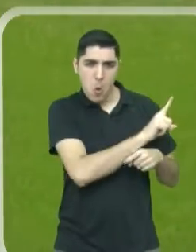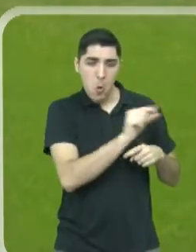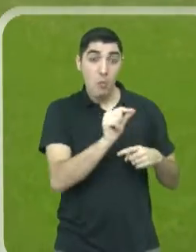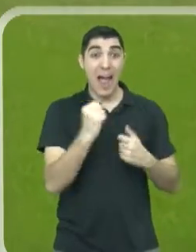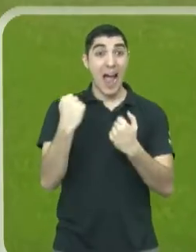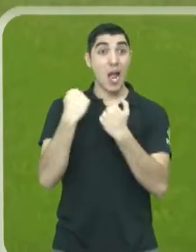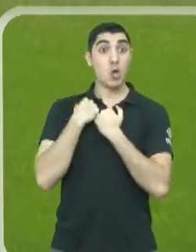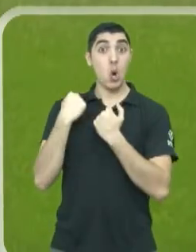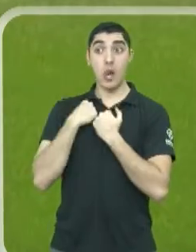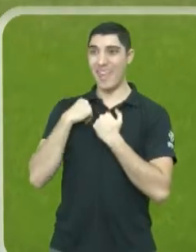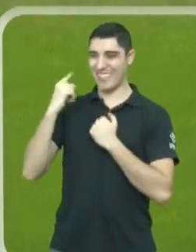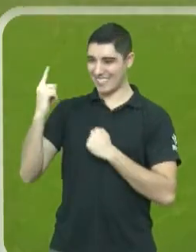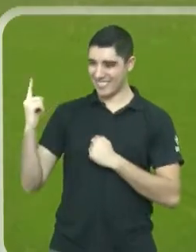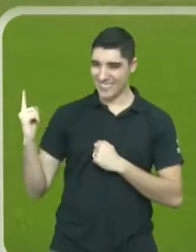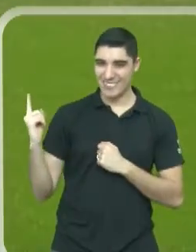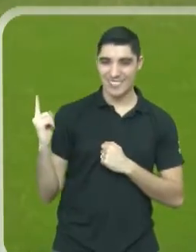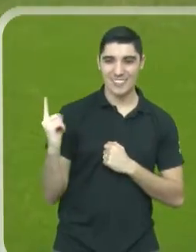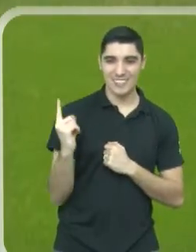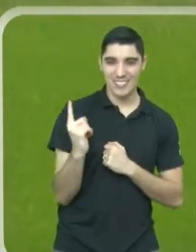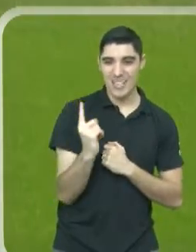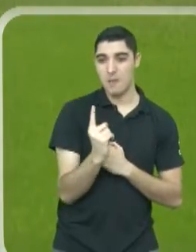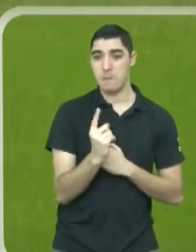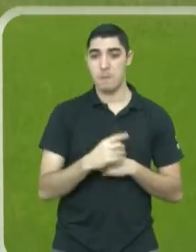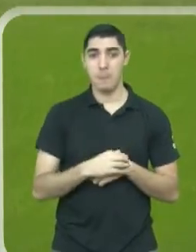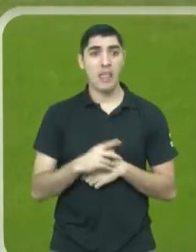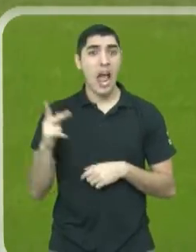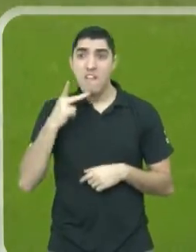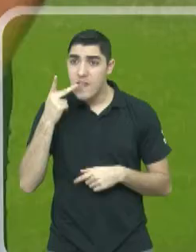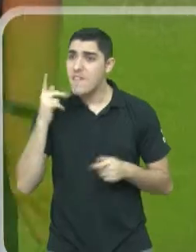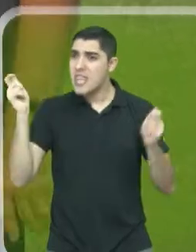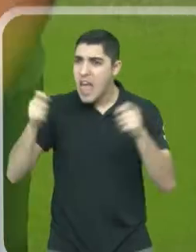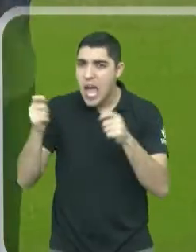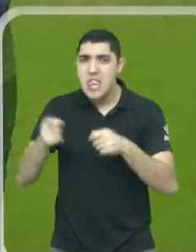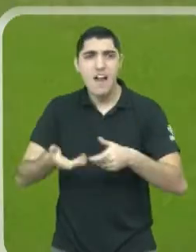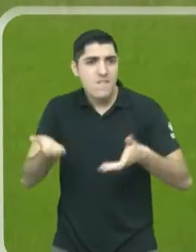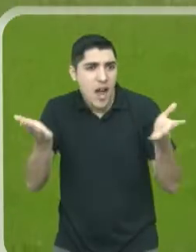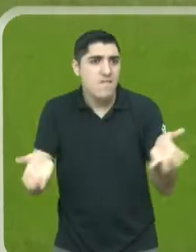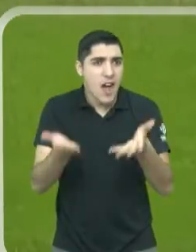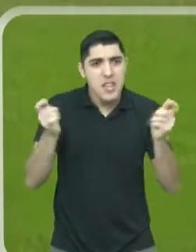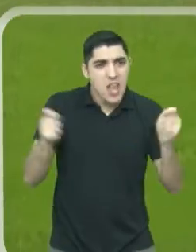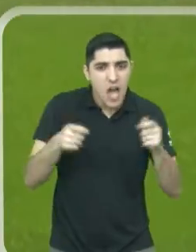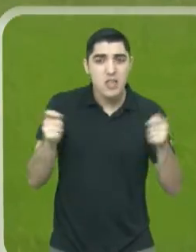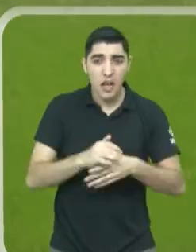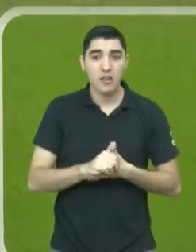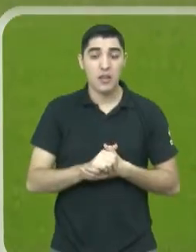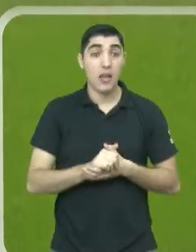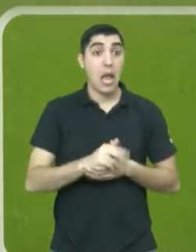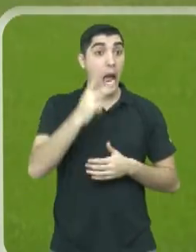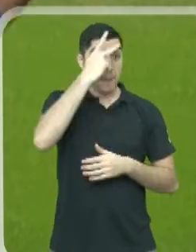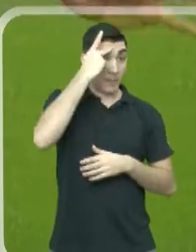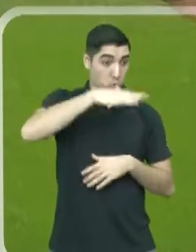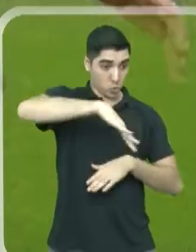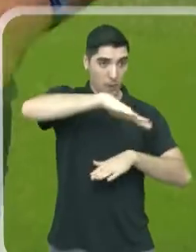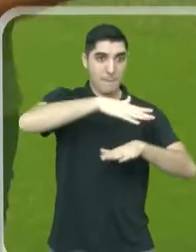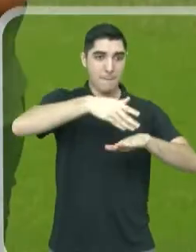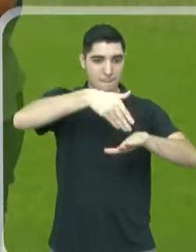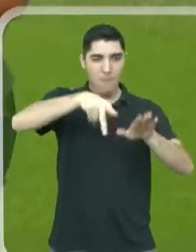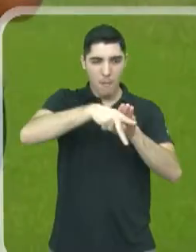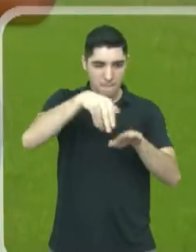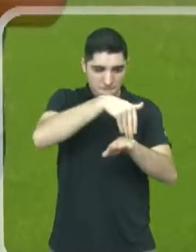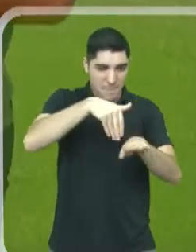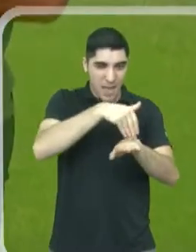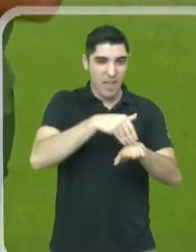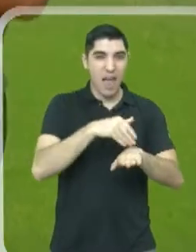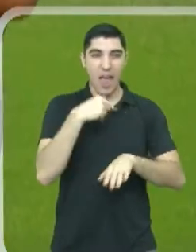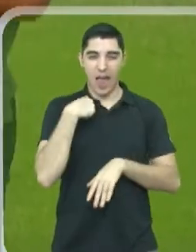e começa a vir na direção. Vamos que dá, vamos que dá, vamos que dá. Eu falei, aí o pessoal deles colocou a bola no meio. Eu falei, se esse cara der mais